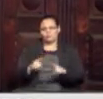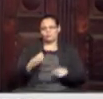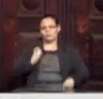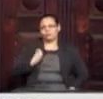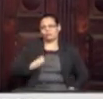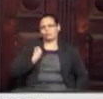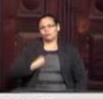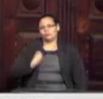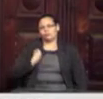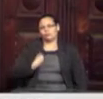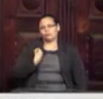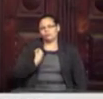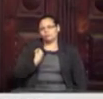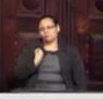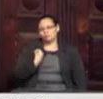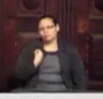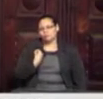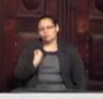vida